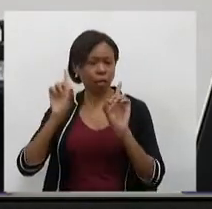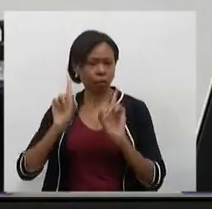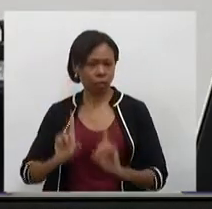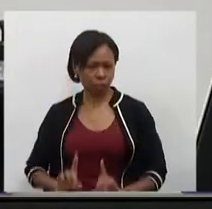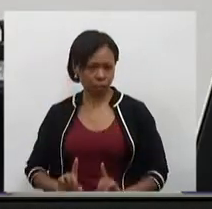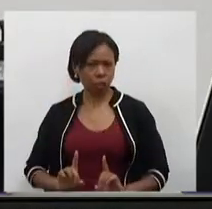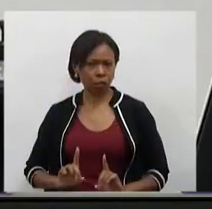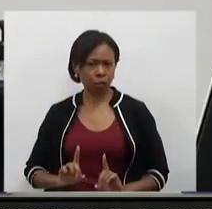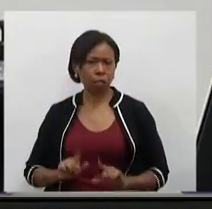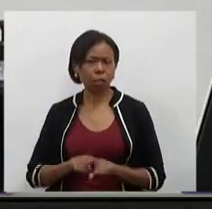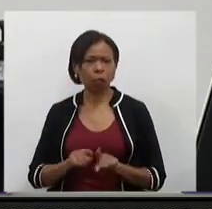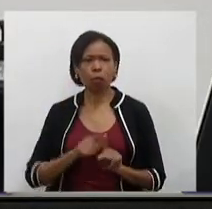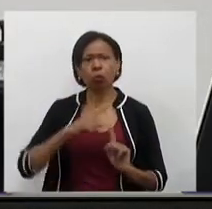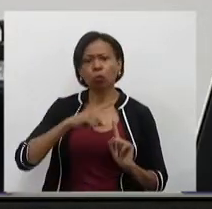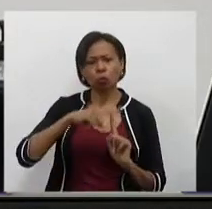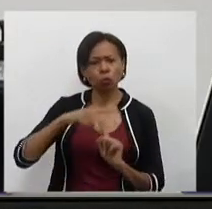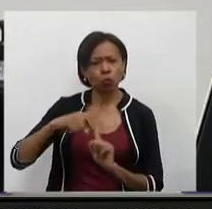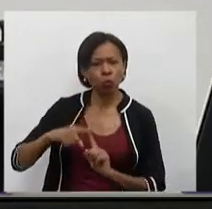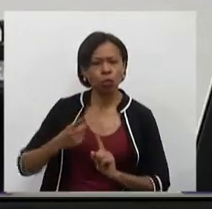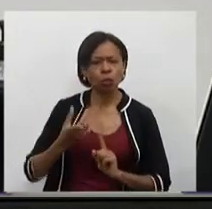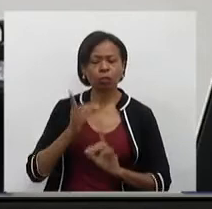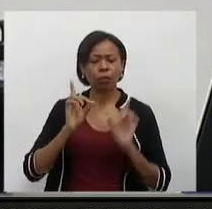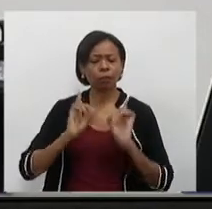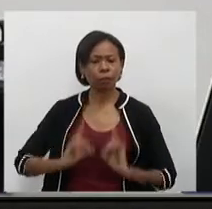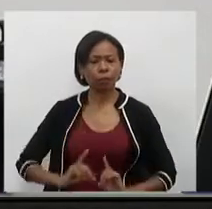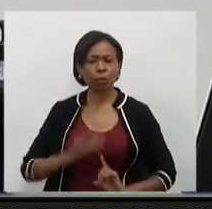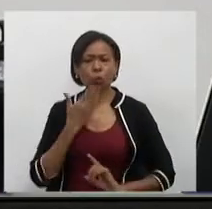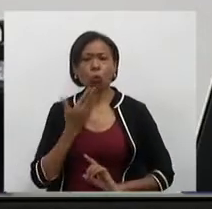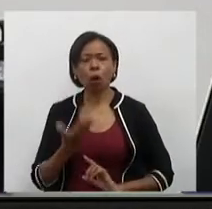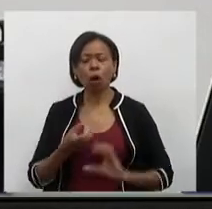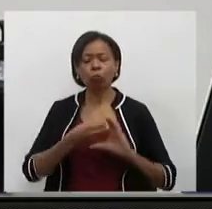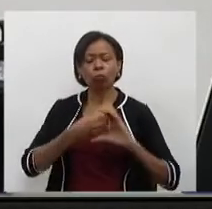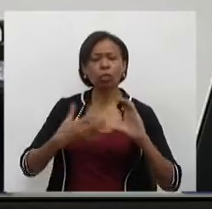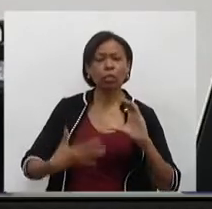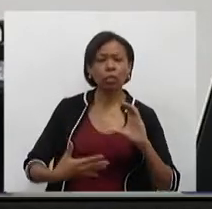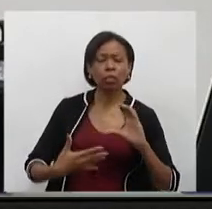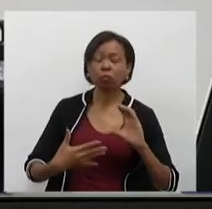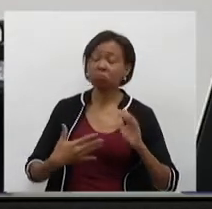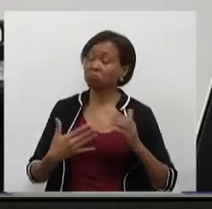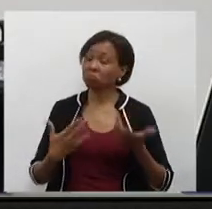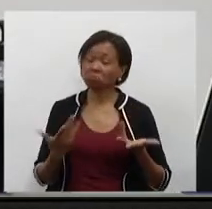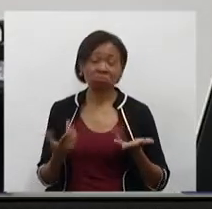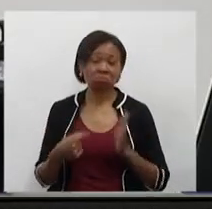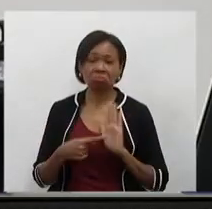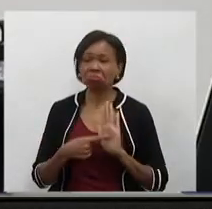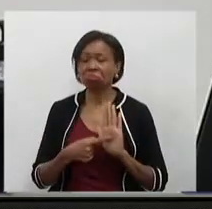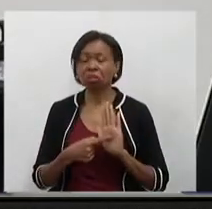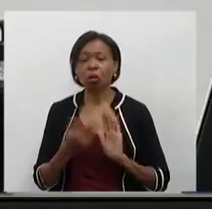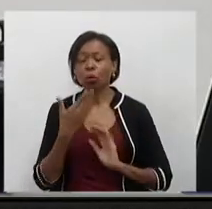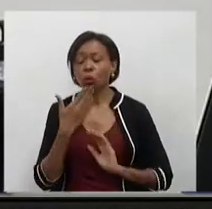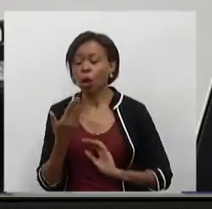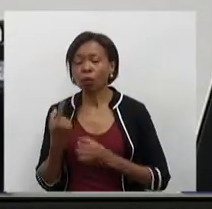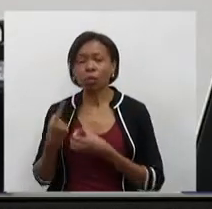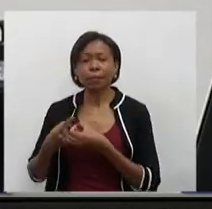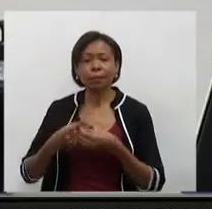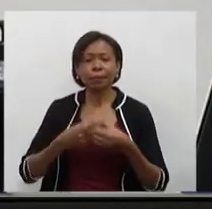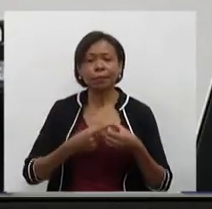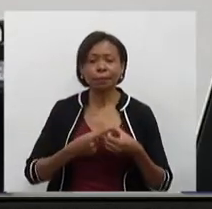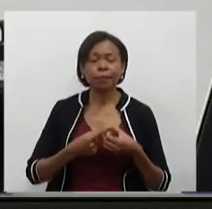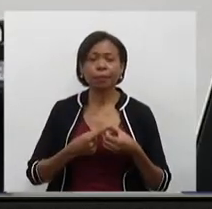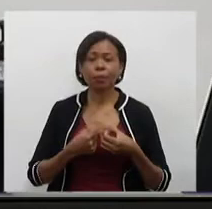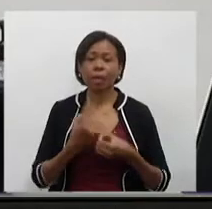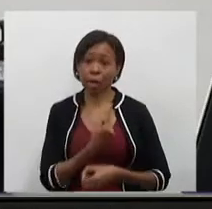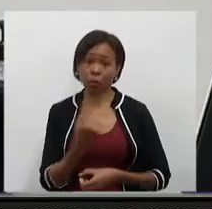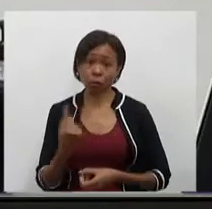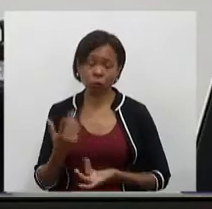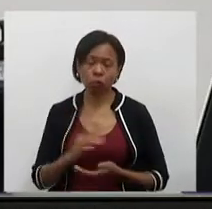essas deficiências plenamente aí mais caracterizadas, existem em cada município. Depois eu até conversei com